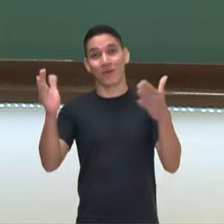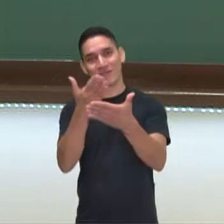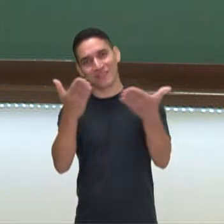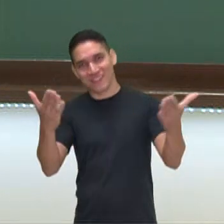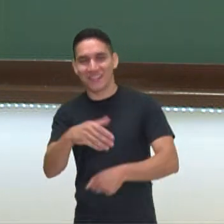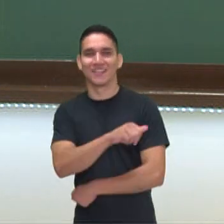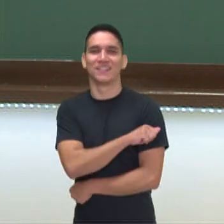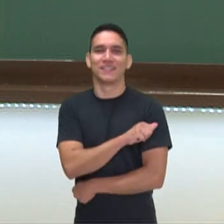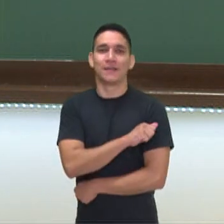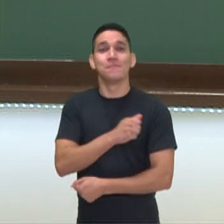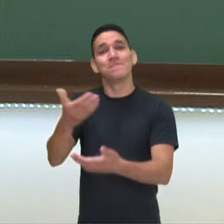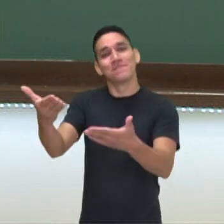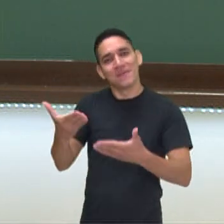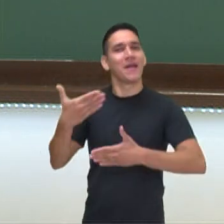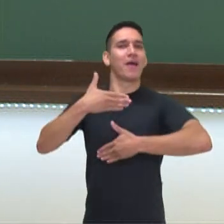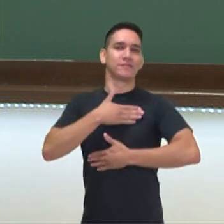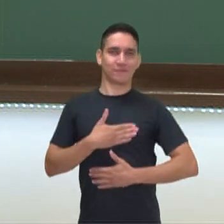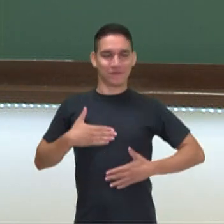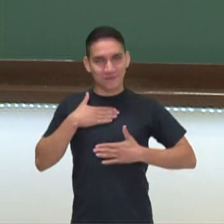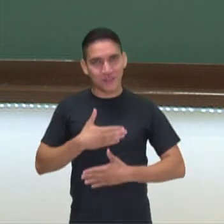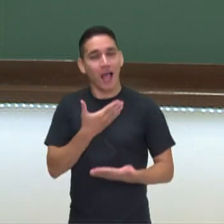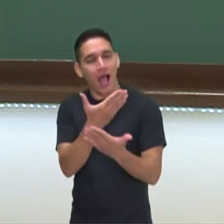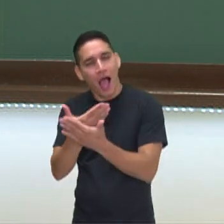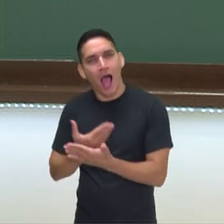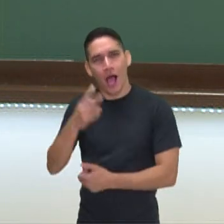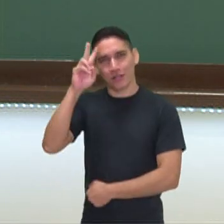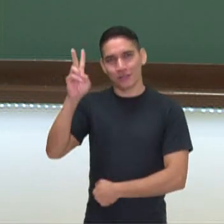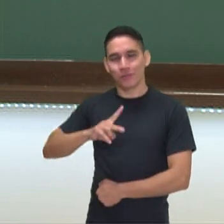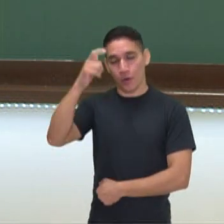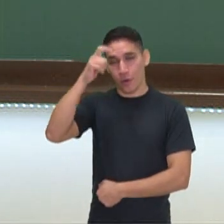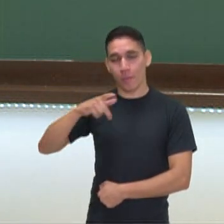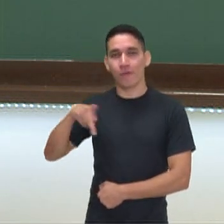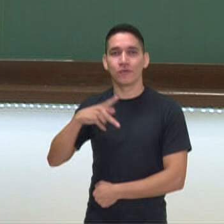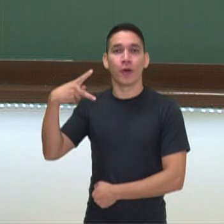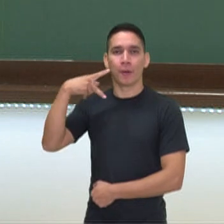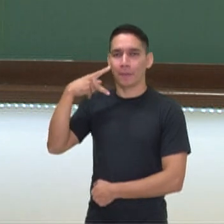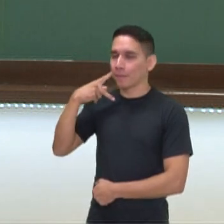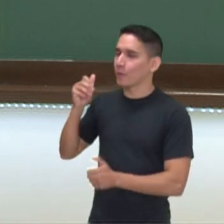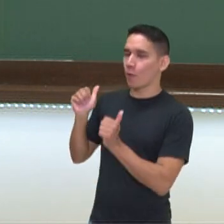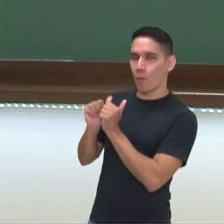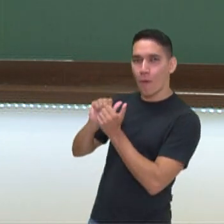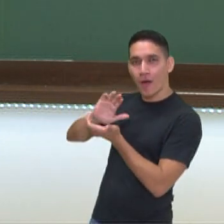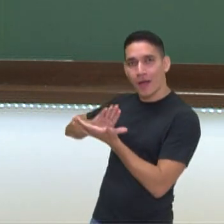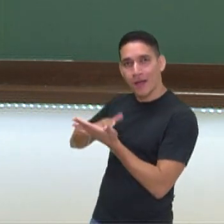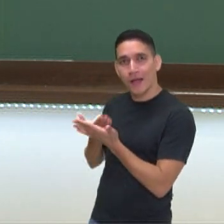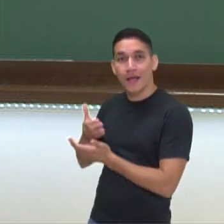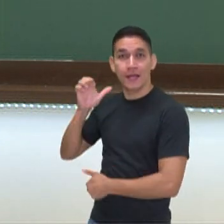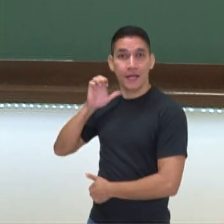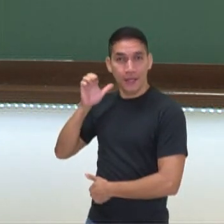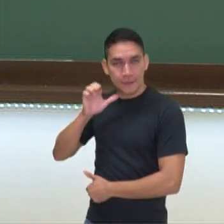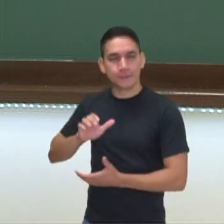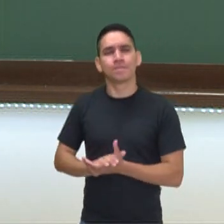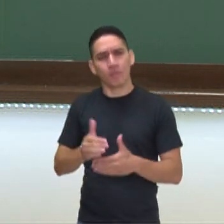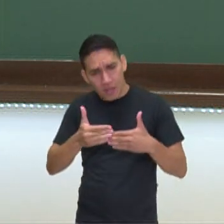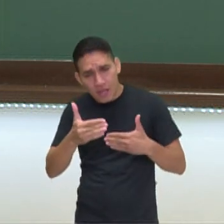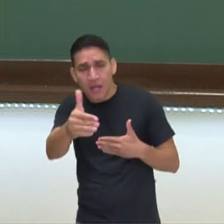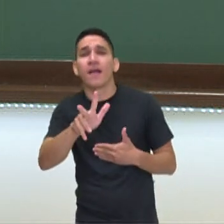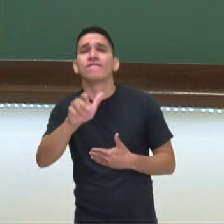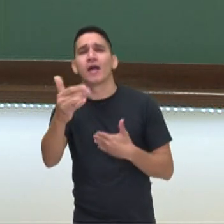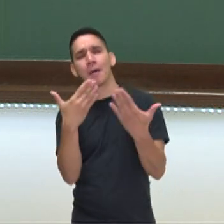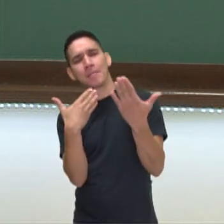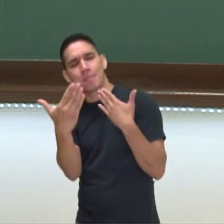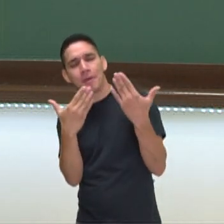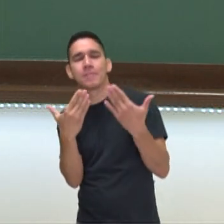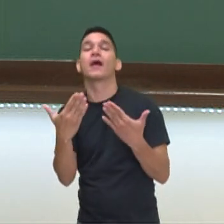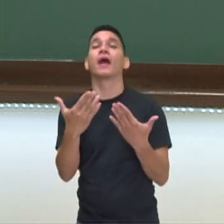Olá, estudante! Seja muito bem-vindo para uma aula de História. Eu, professor Paulo Brito, Ézion, nosso intérprete, e nós vamos conversar